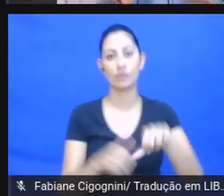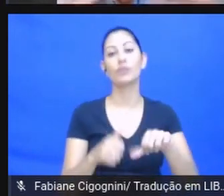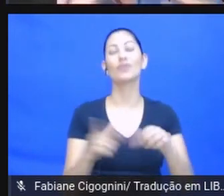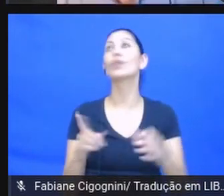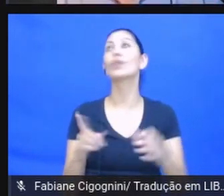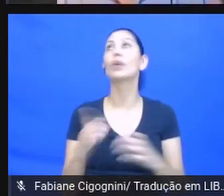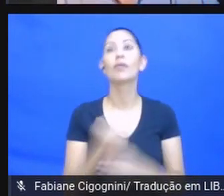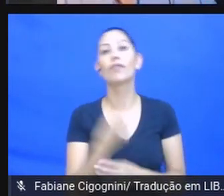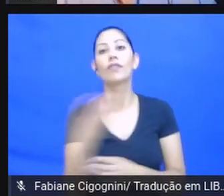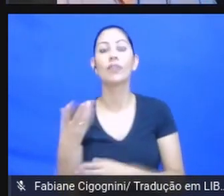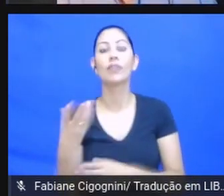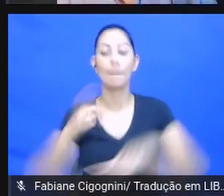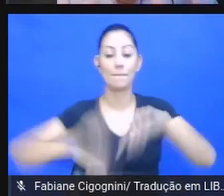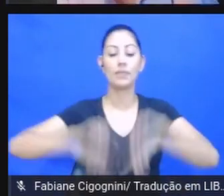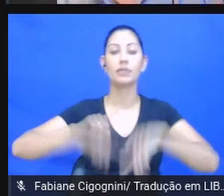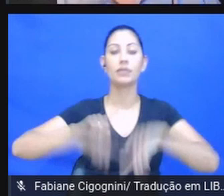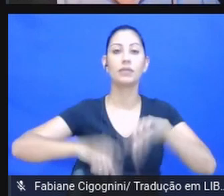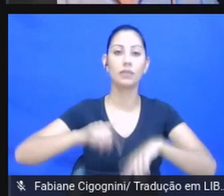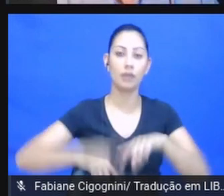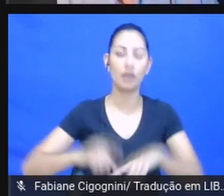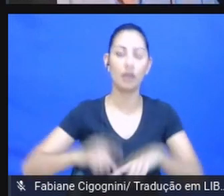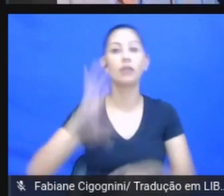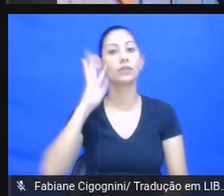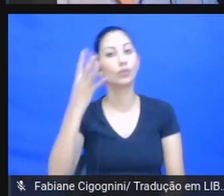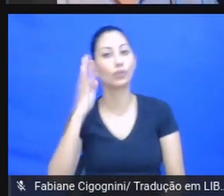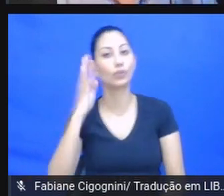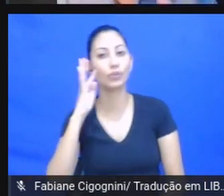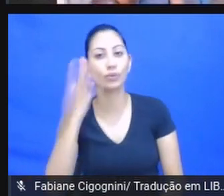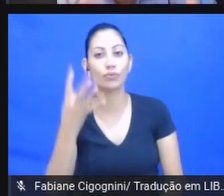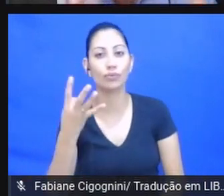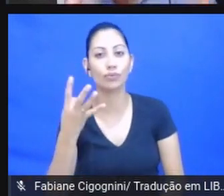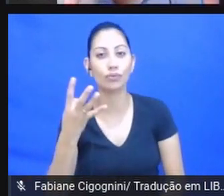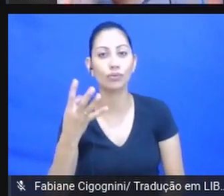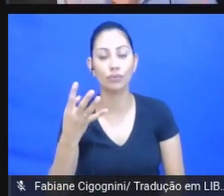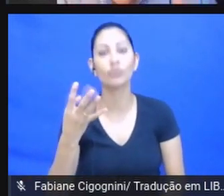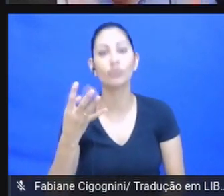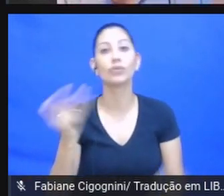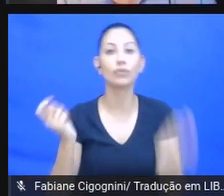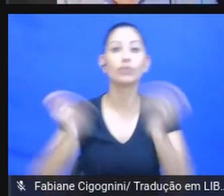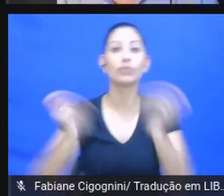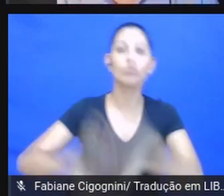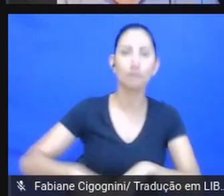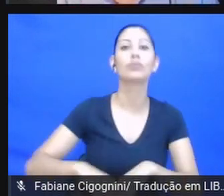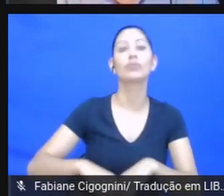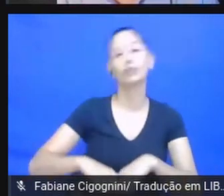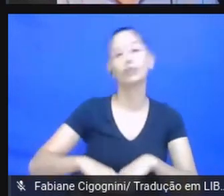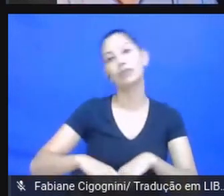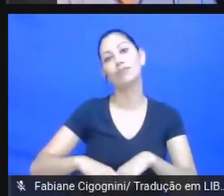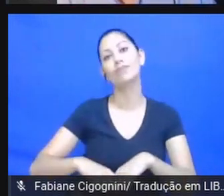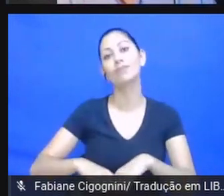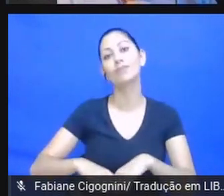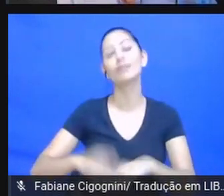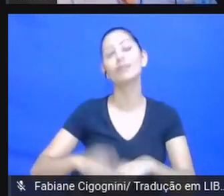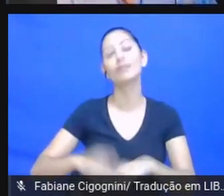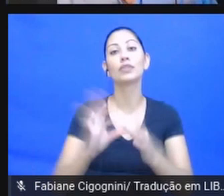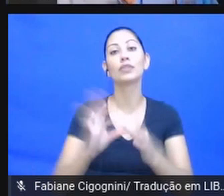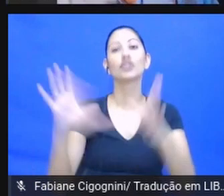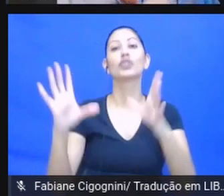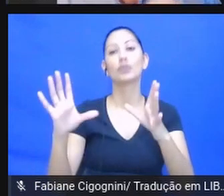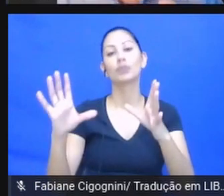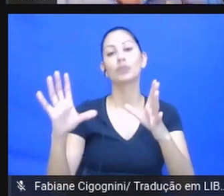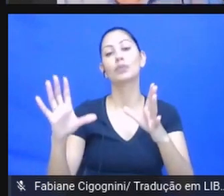de materiais e soluções que nós teremos cada vez mais disponíveis.